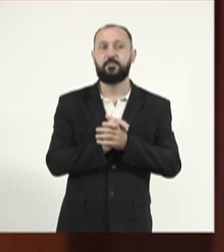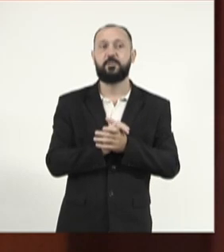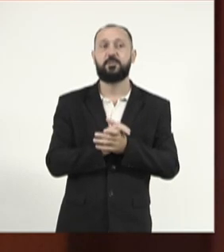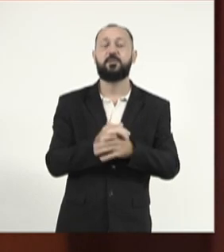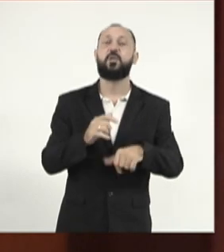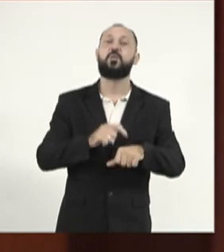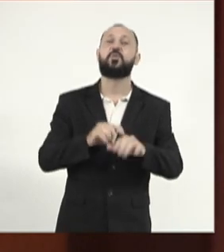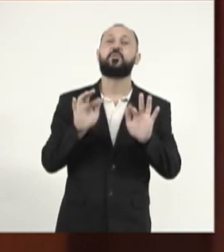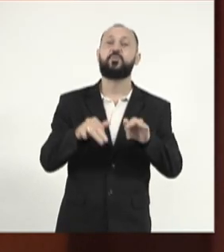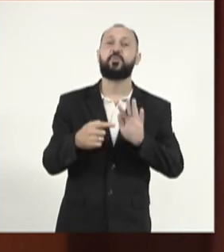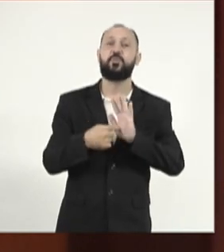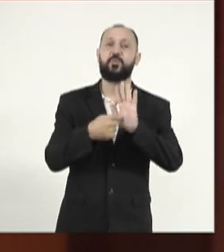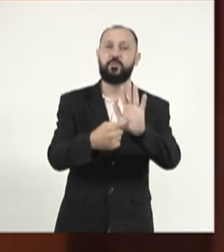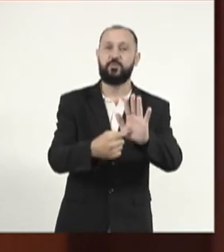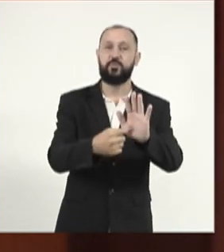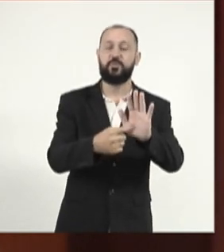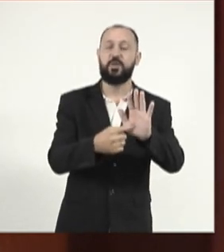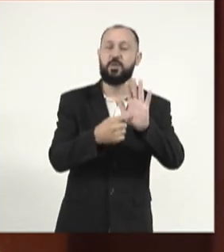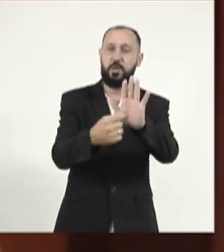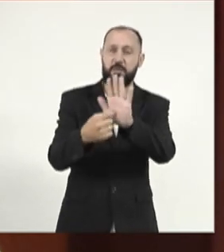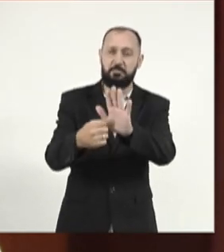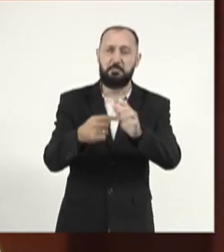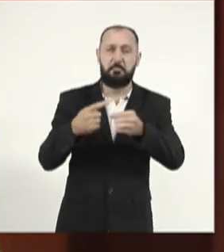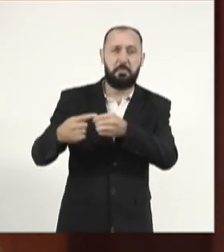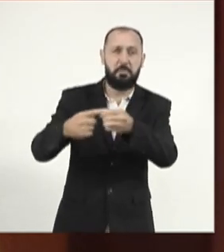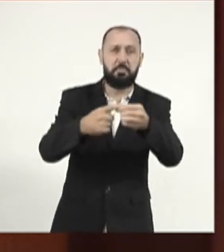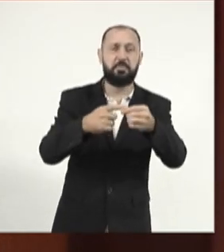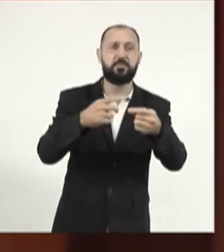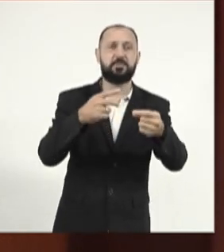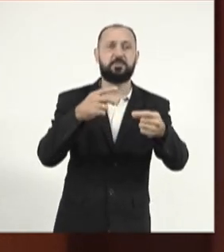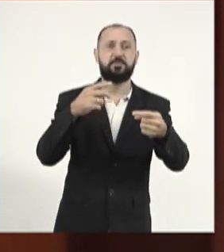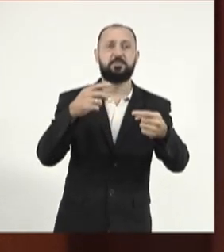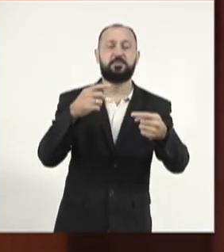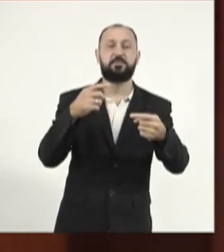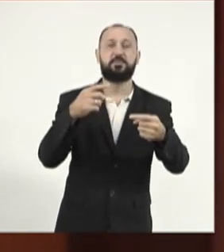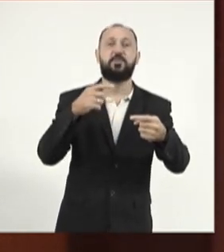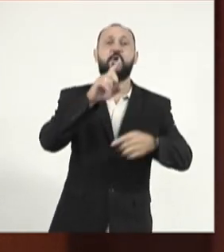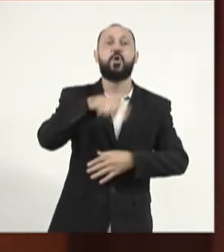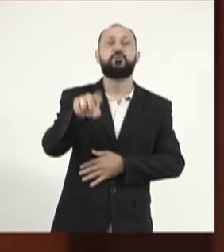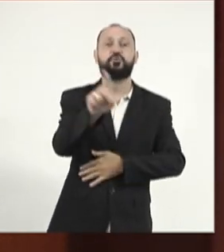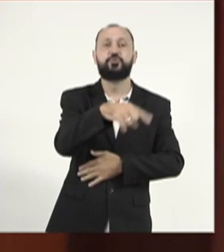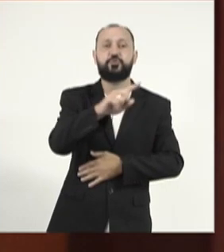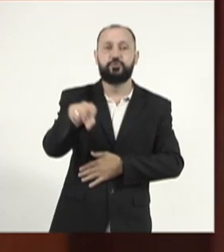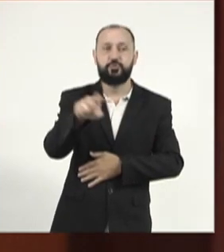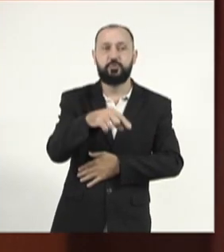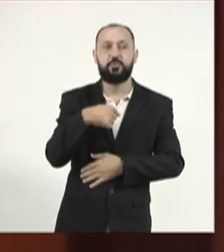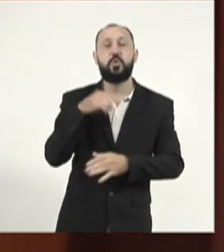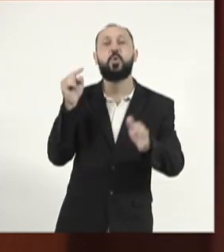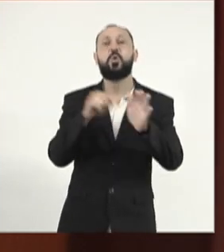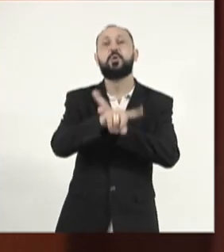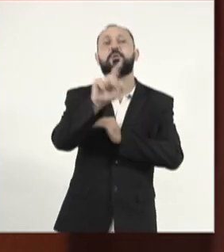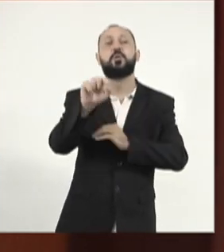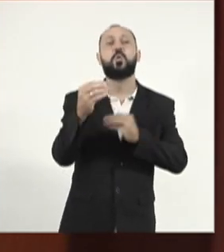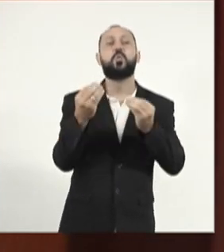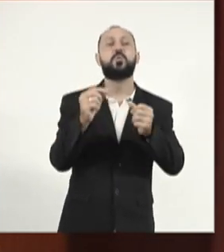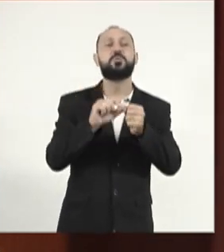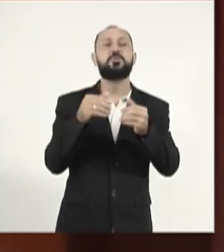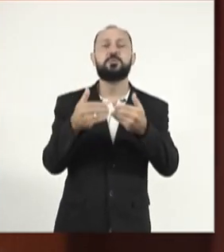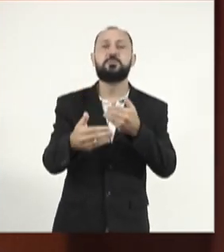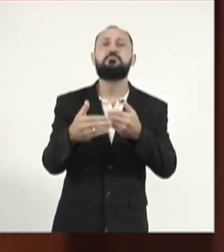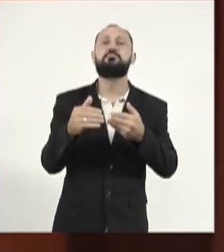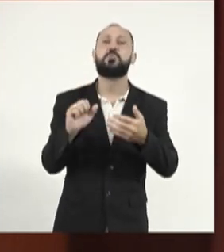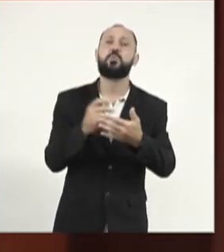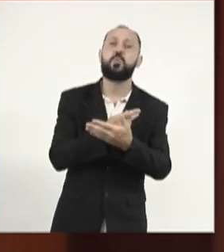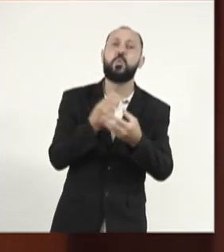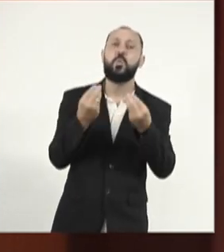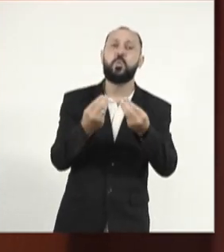a gente viu a peça sendo cancelada em vários municípios. Nós estamos questionando também esses municípios sobre como se deu esse processo,